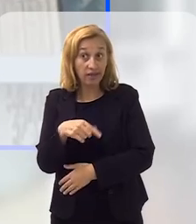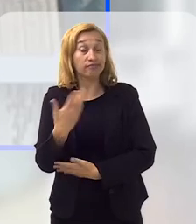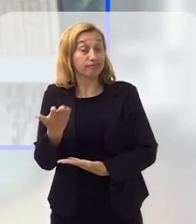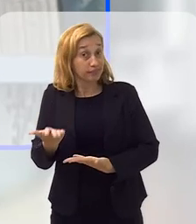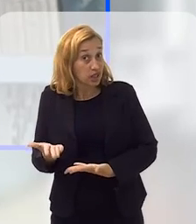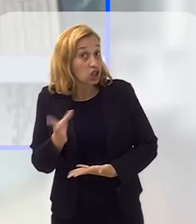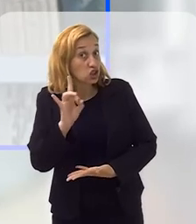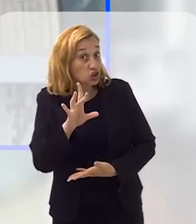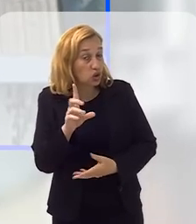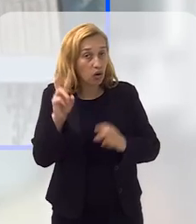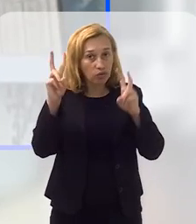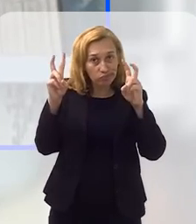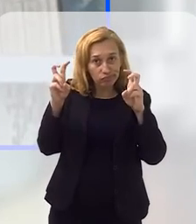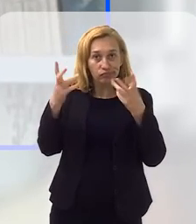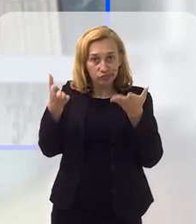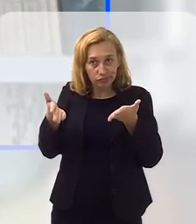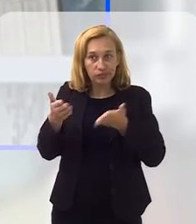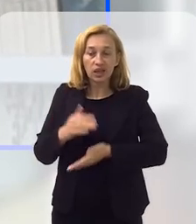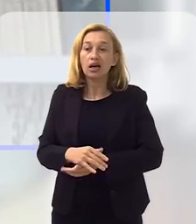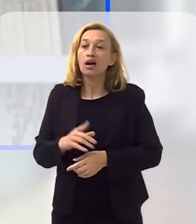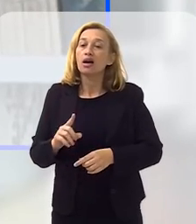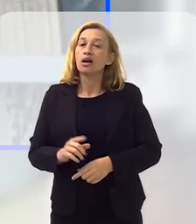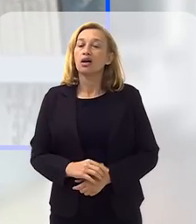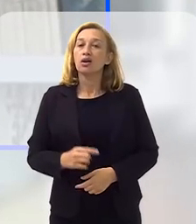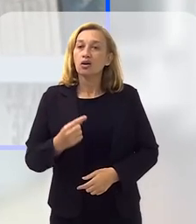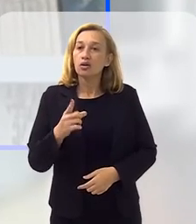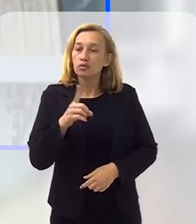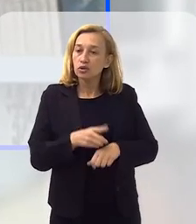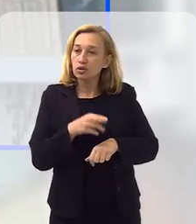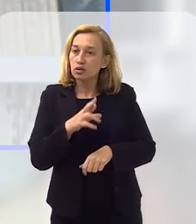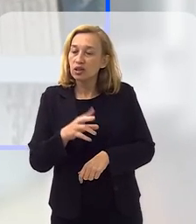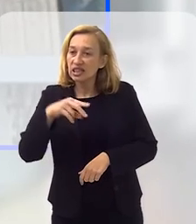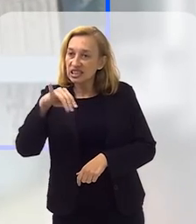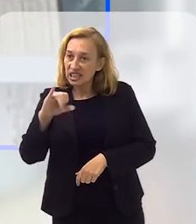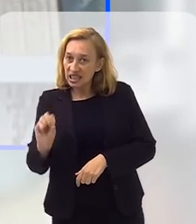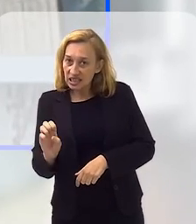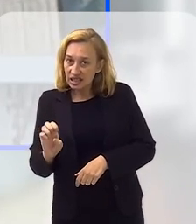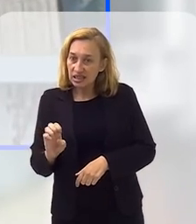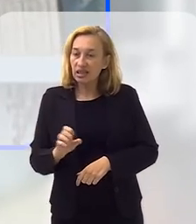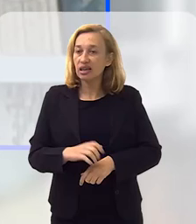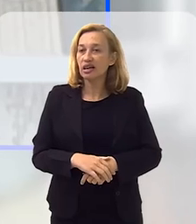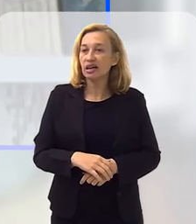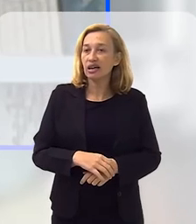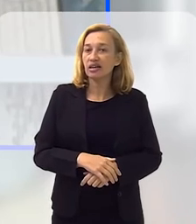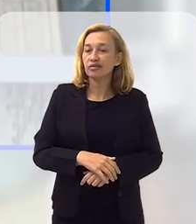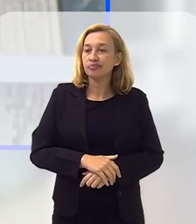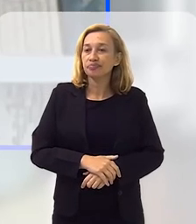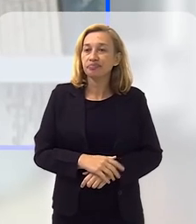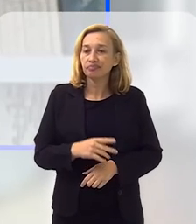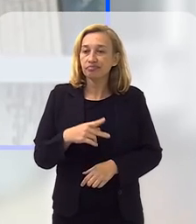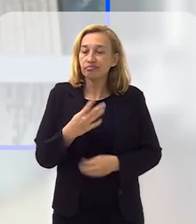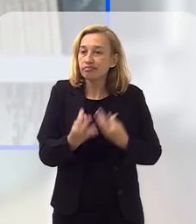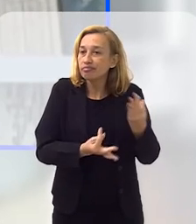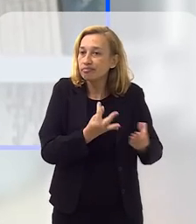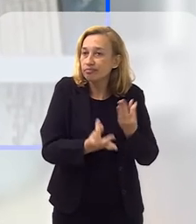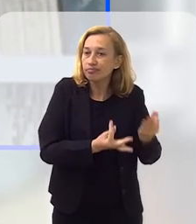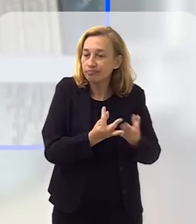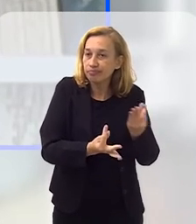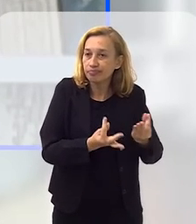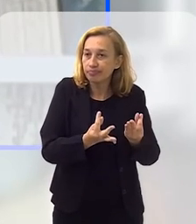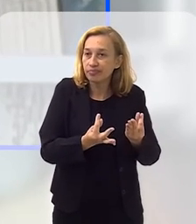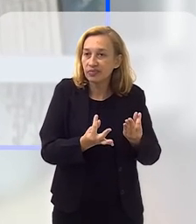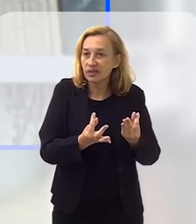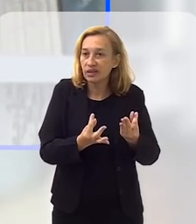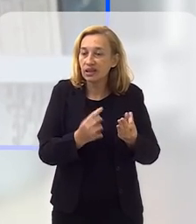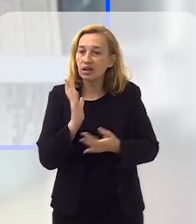Né? Enfim, esse é só um parênteses, mas. E aí, com a doutora Anise, por exemplo, a doutora Anise ela aplicava muito o tratamento